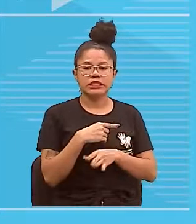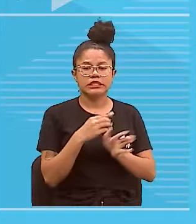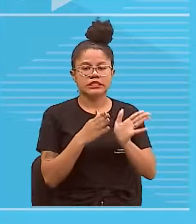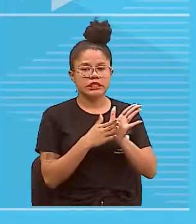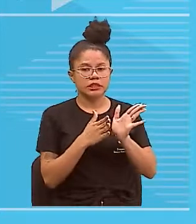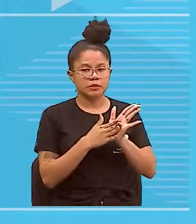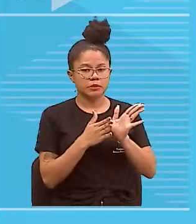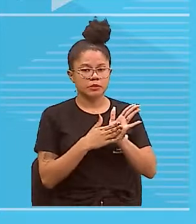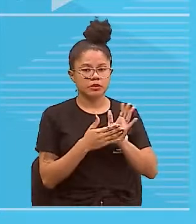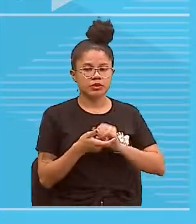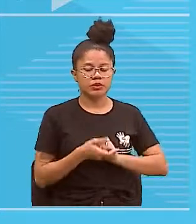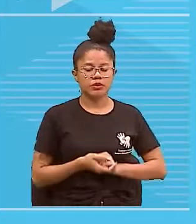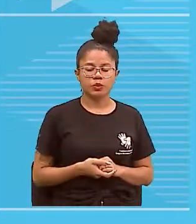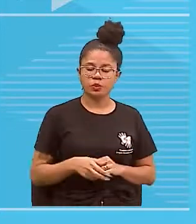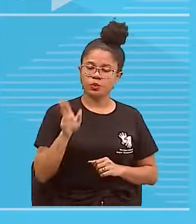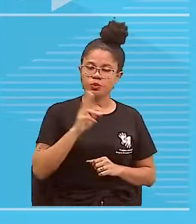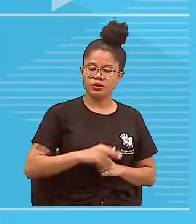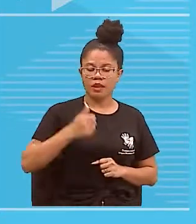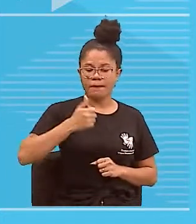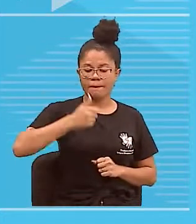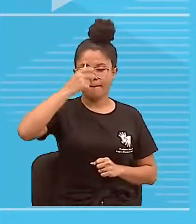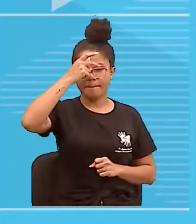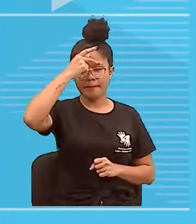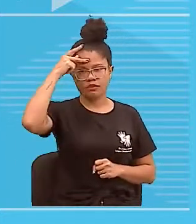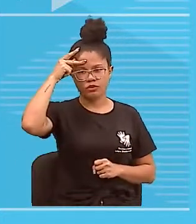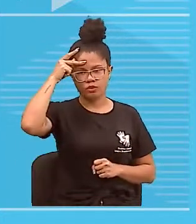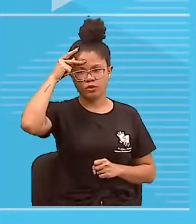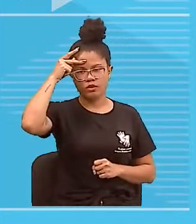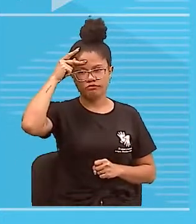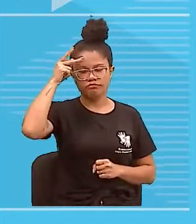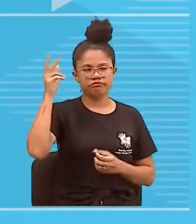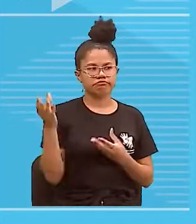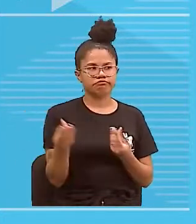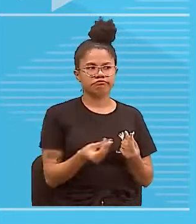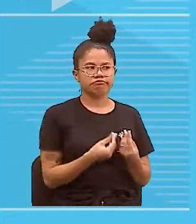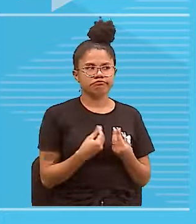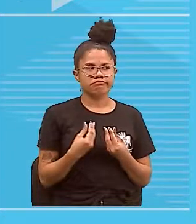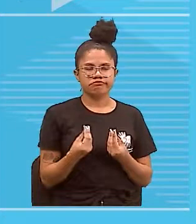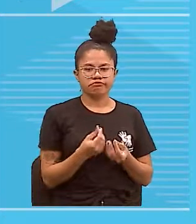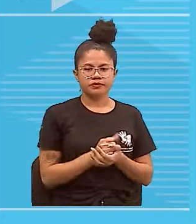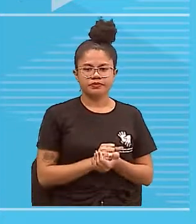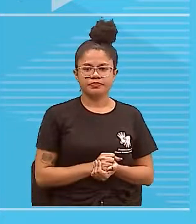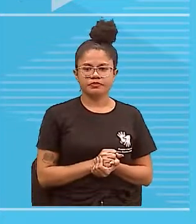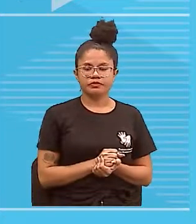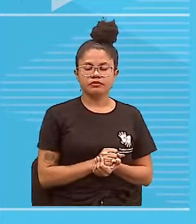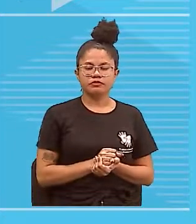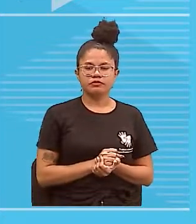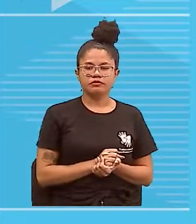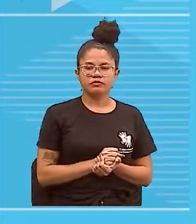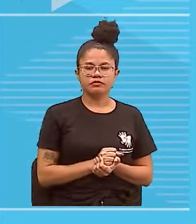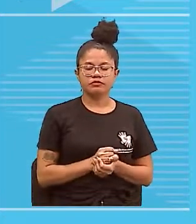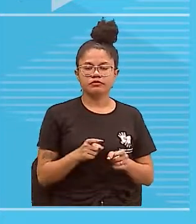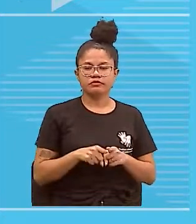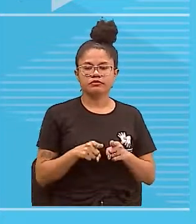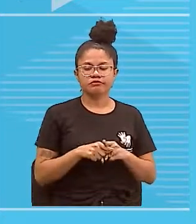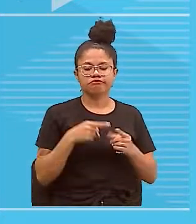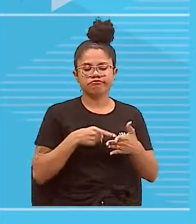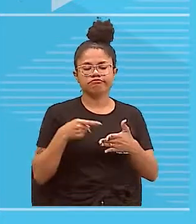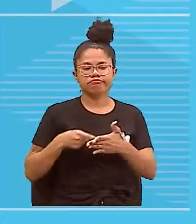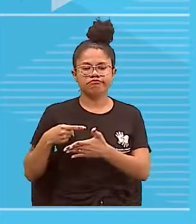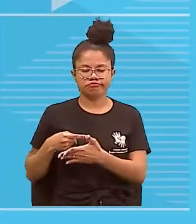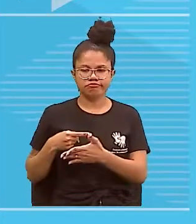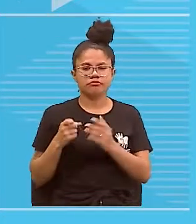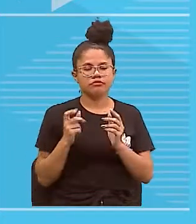usar a primeira pessoa do plural nos outros nos outras né usar imperativo para a primeira pessoa do plural